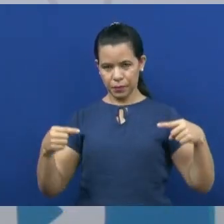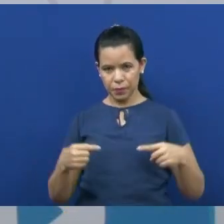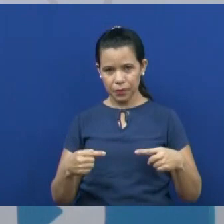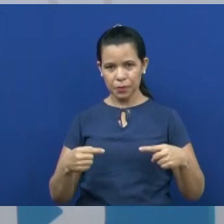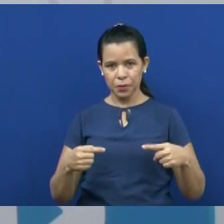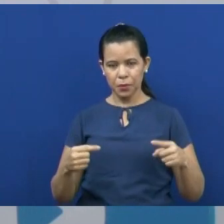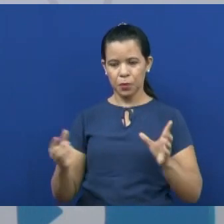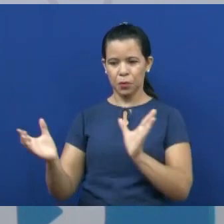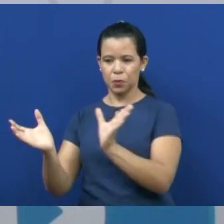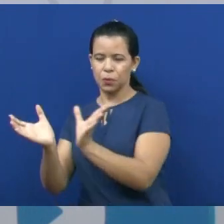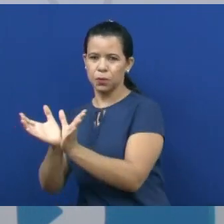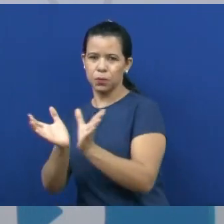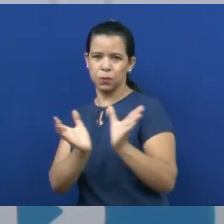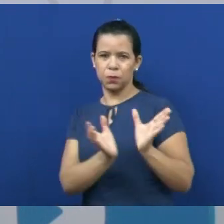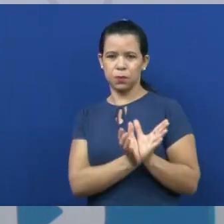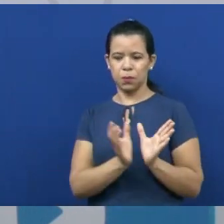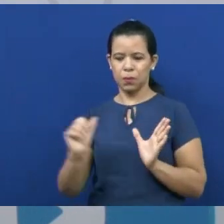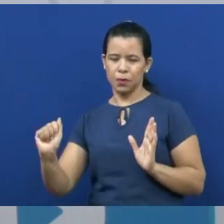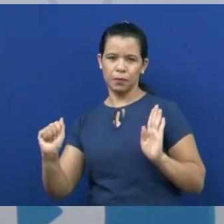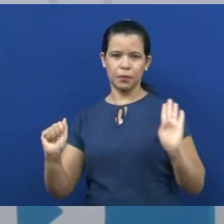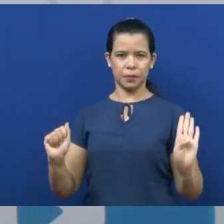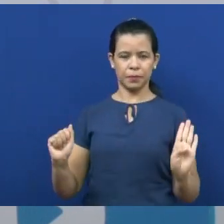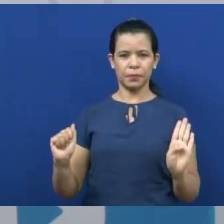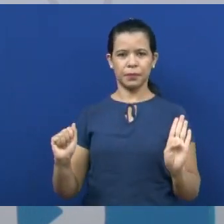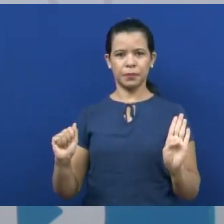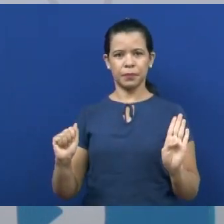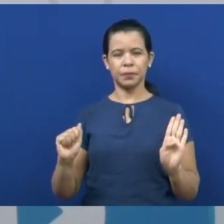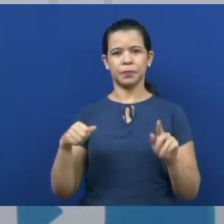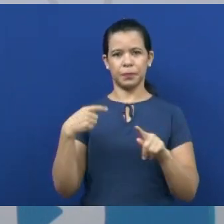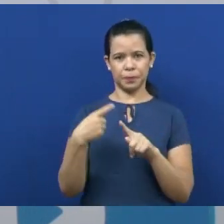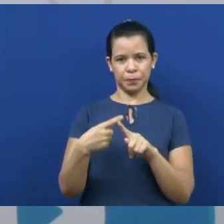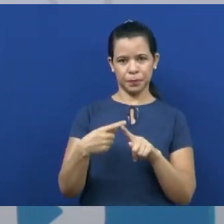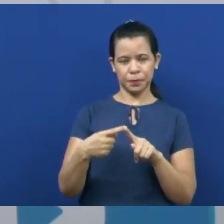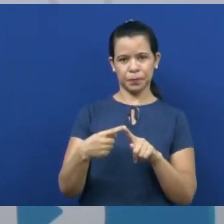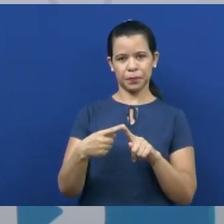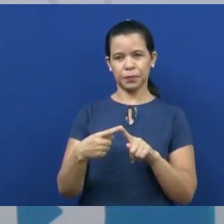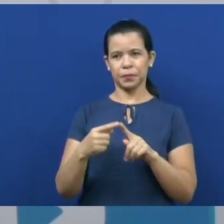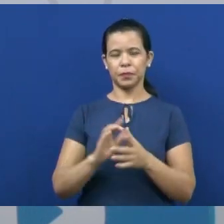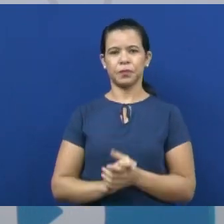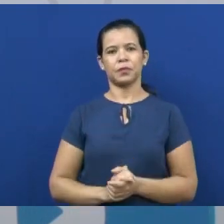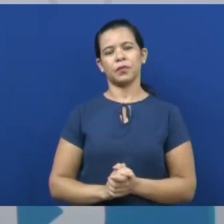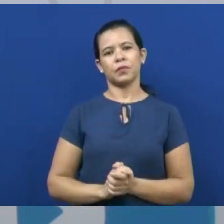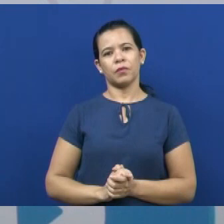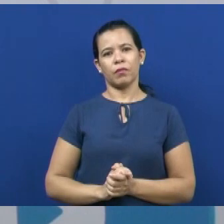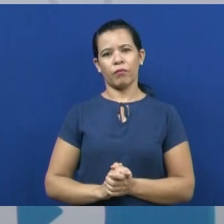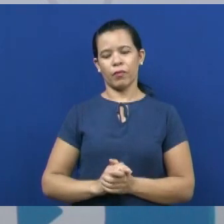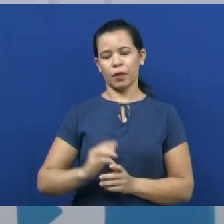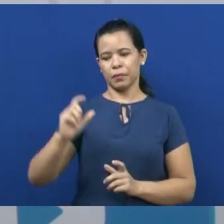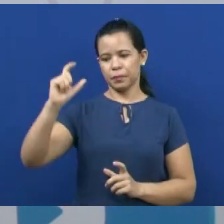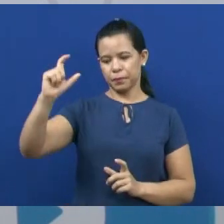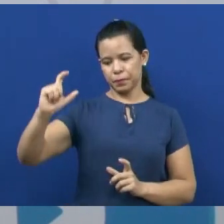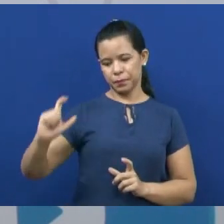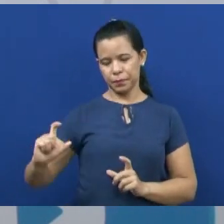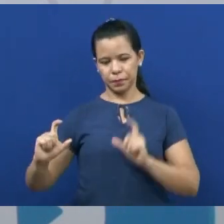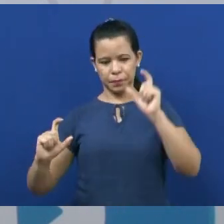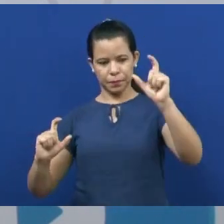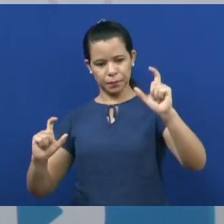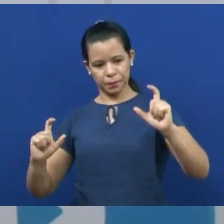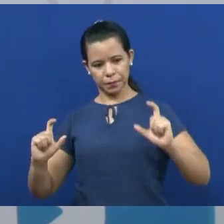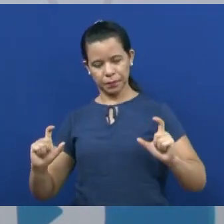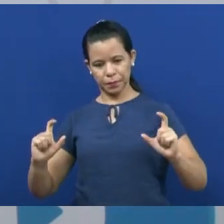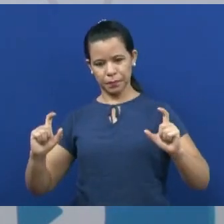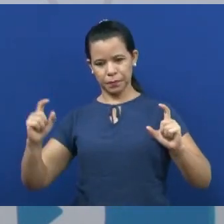com o conjunto A e B, onde todos os elementos do nosso domínio terá